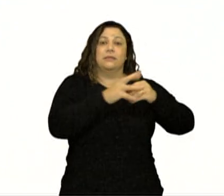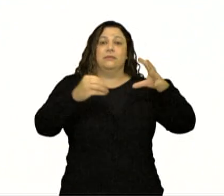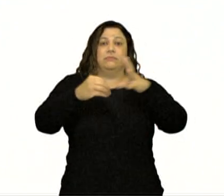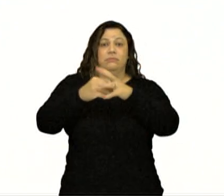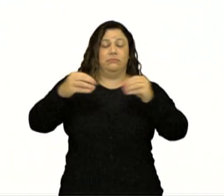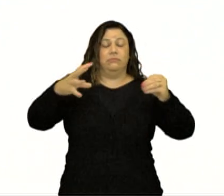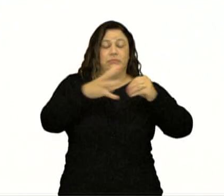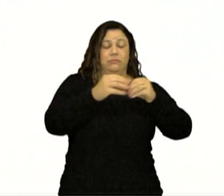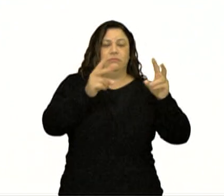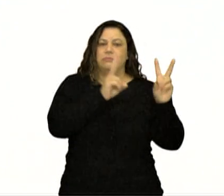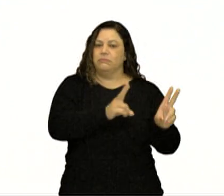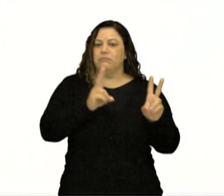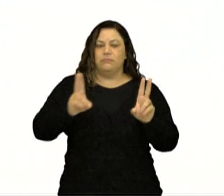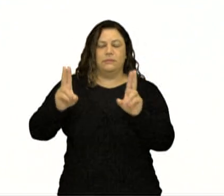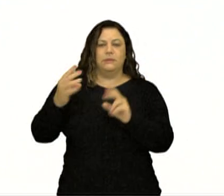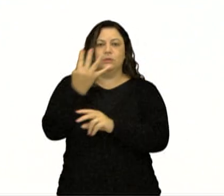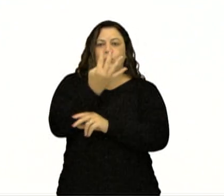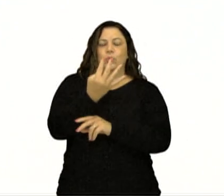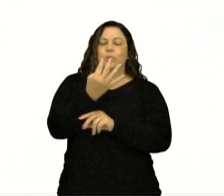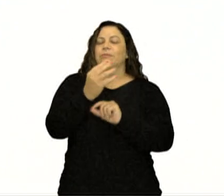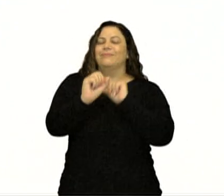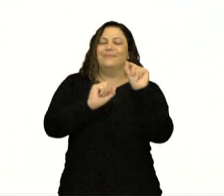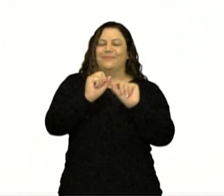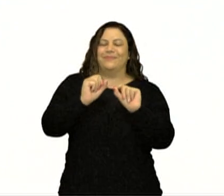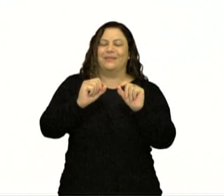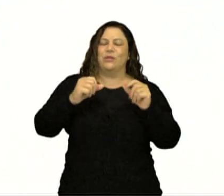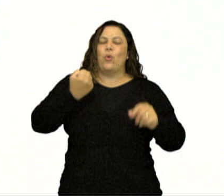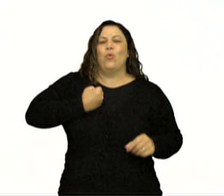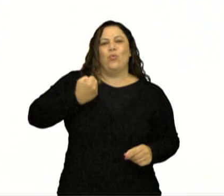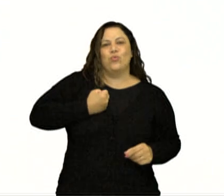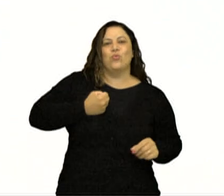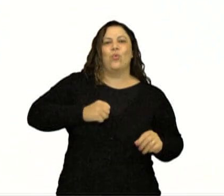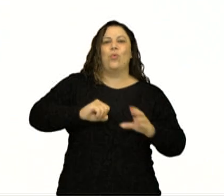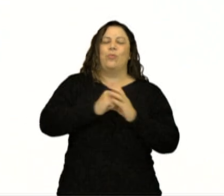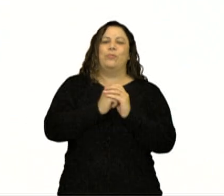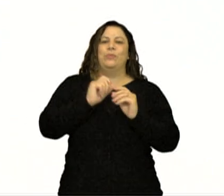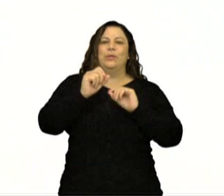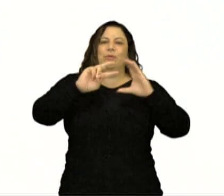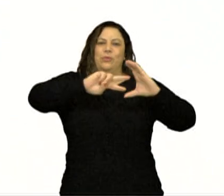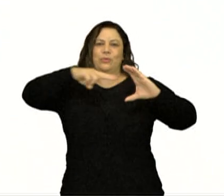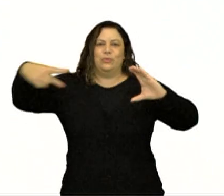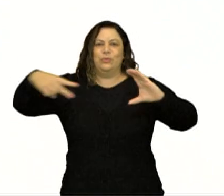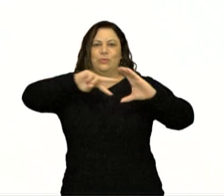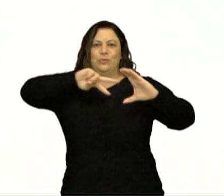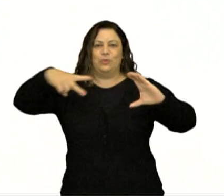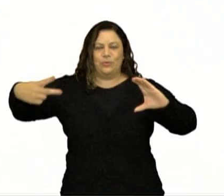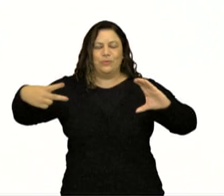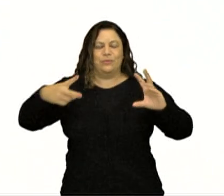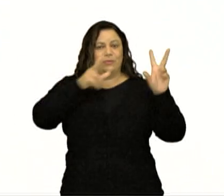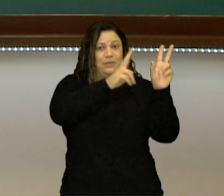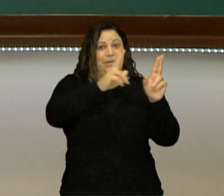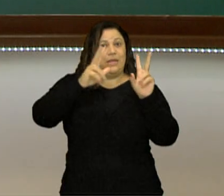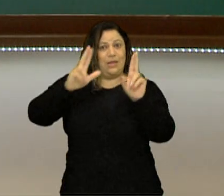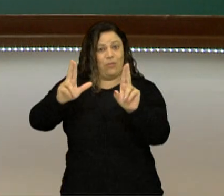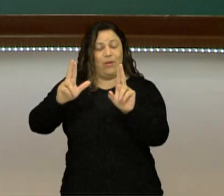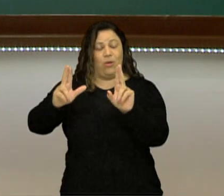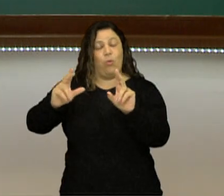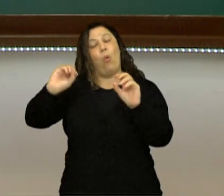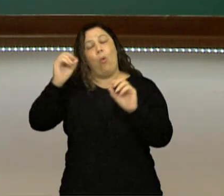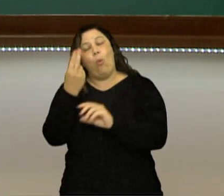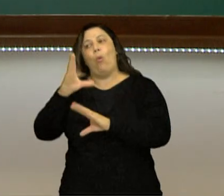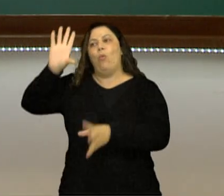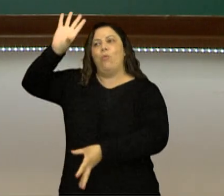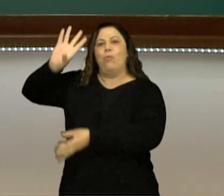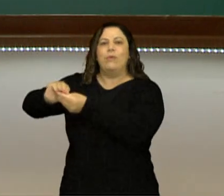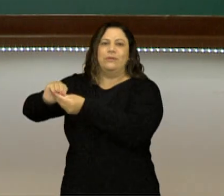seja, mantém o número de cromossomos da célula original, ou ela pode ser reducional. Aí ela reduz pela metade o número de cromossomos. Então